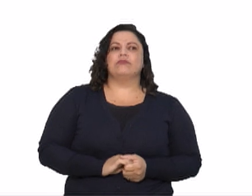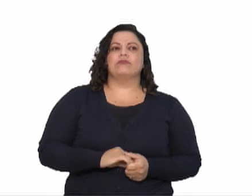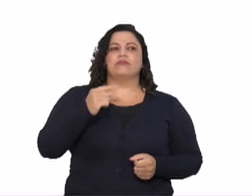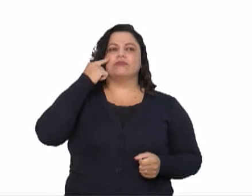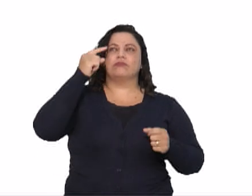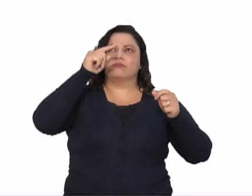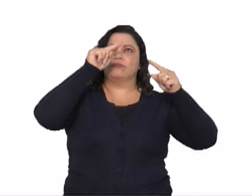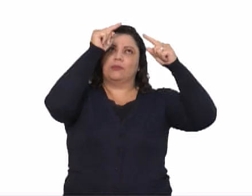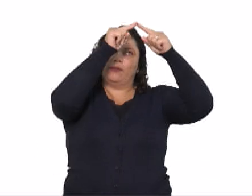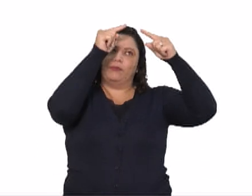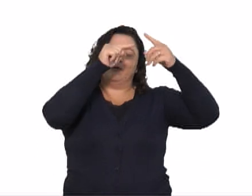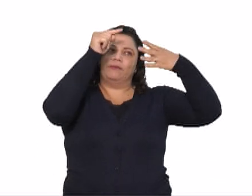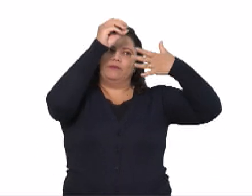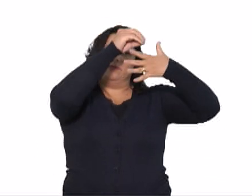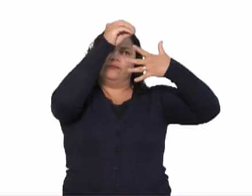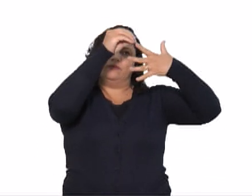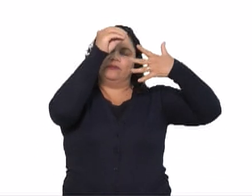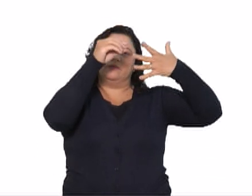Temos ali...